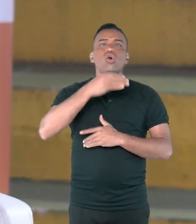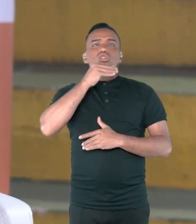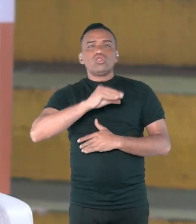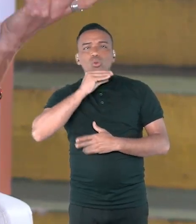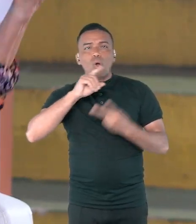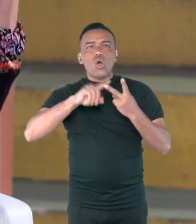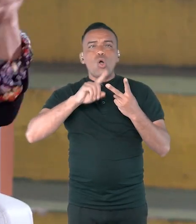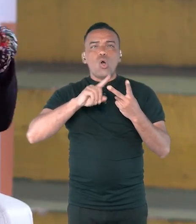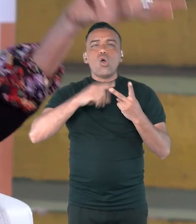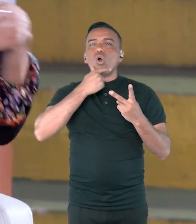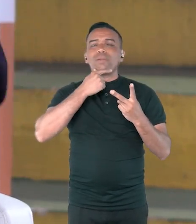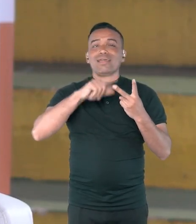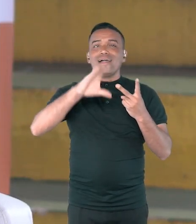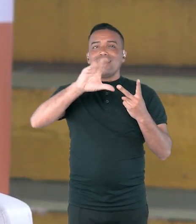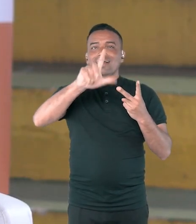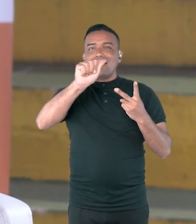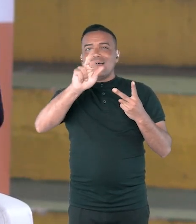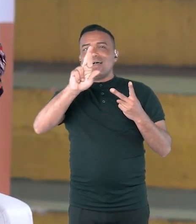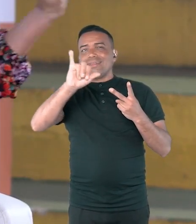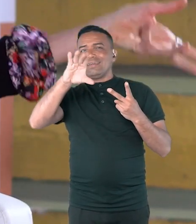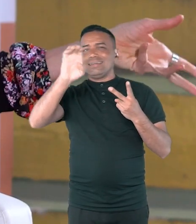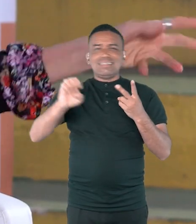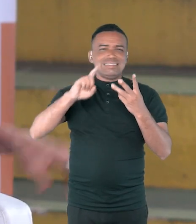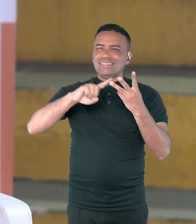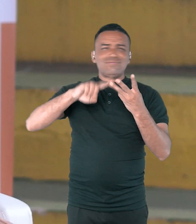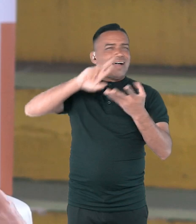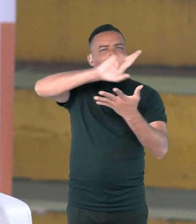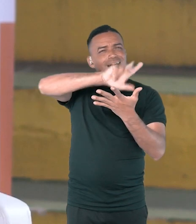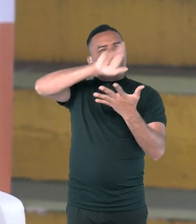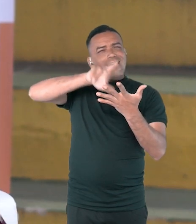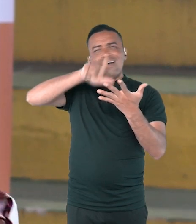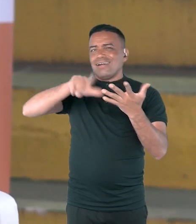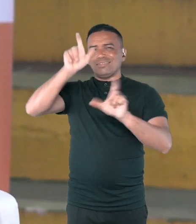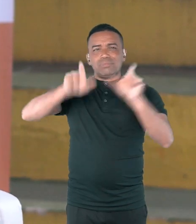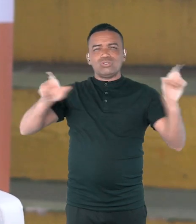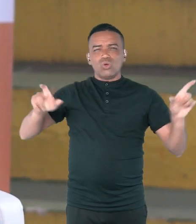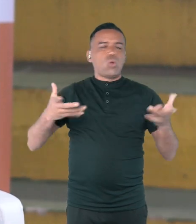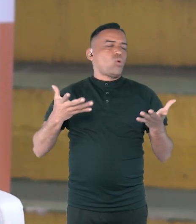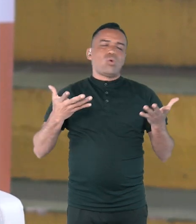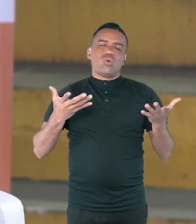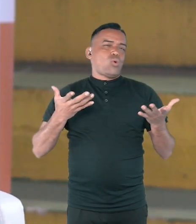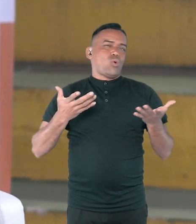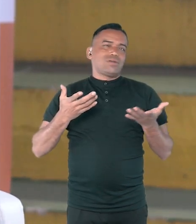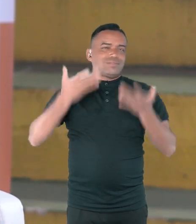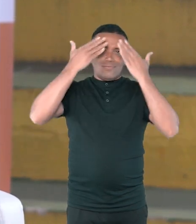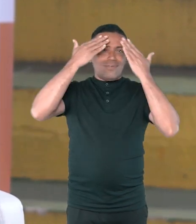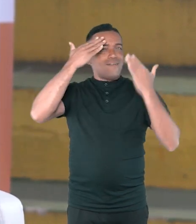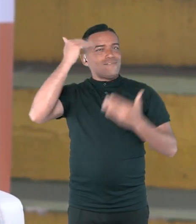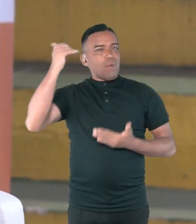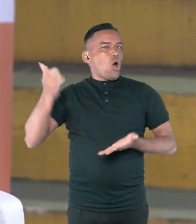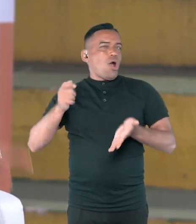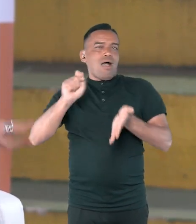Clarice, Leminski, Wisława Szymborska, como a gente, que eu estava lendo a Wisława e eu sou encantada com ela.